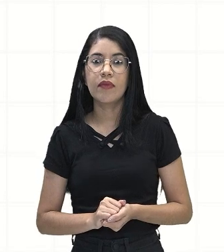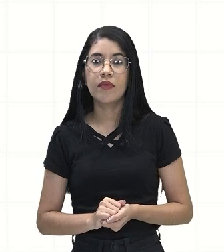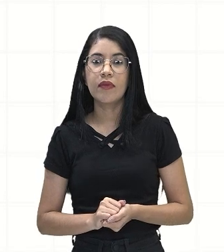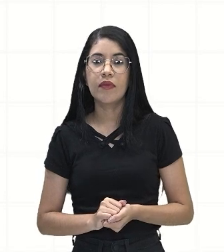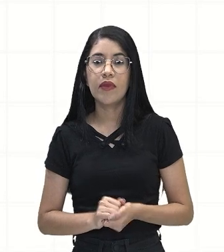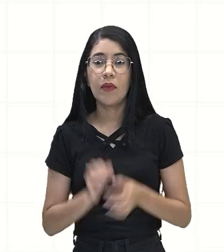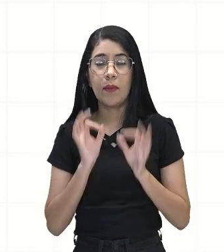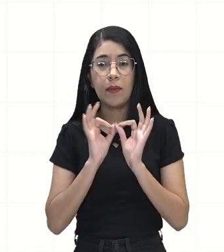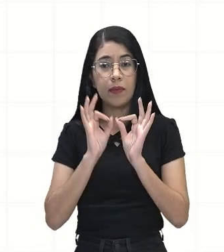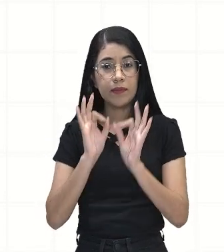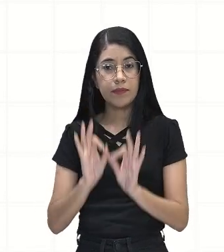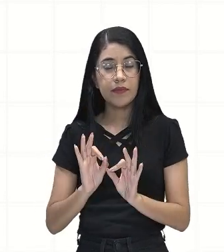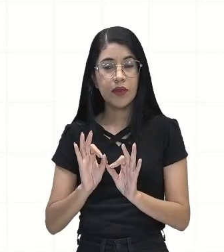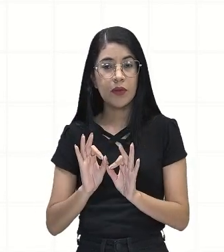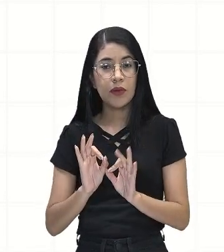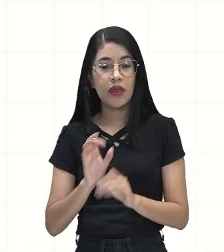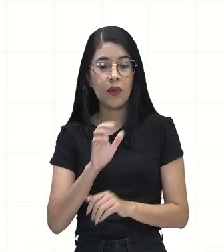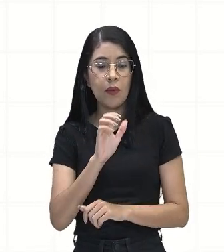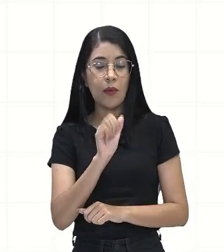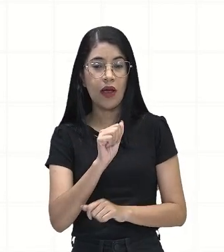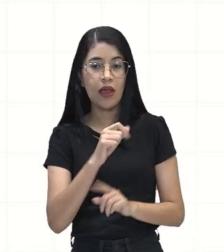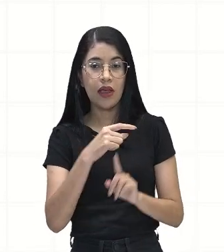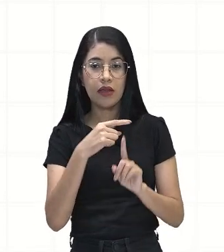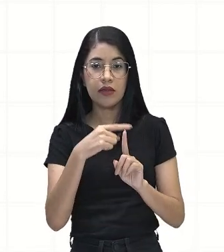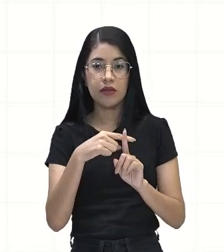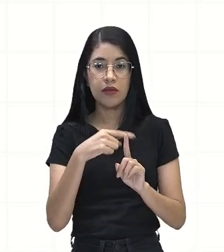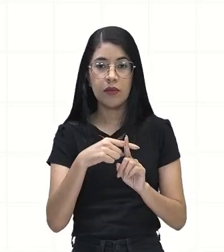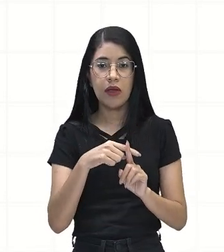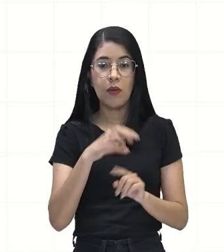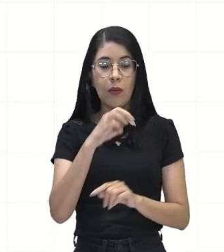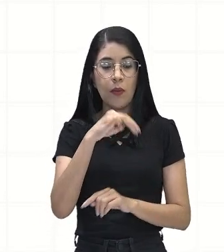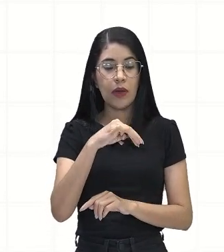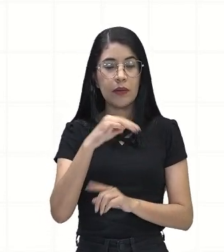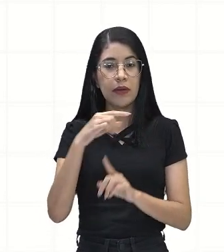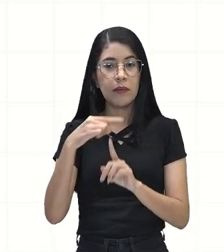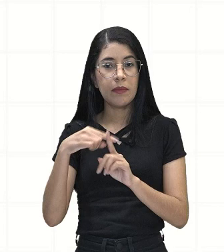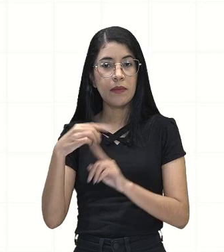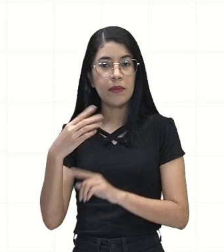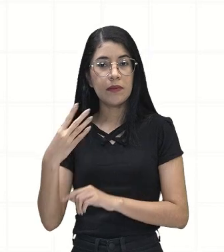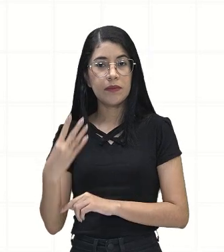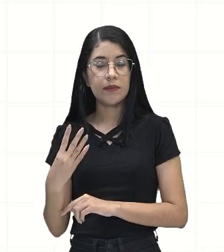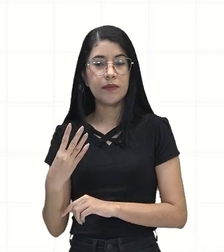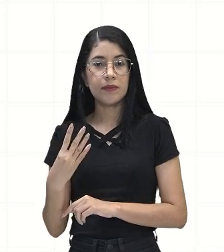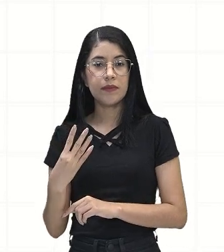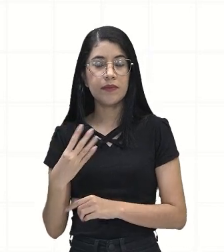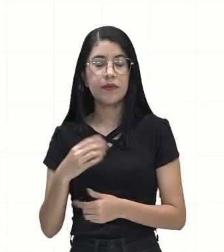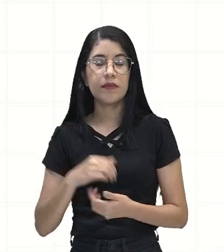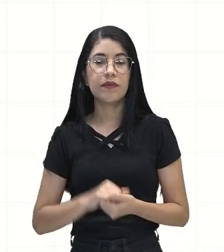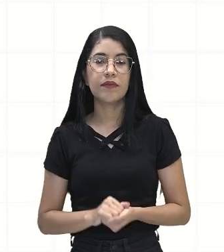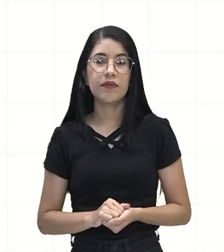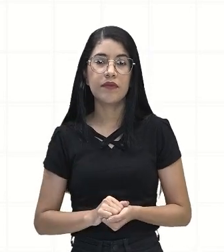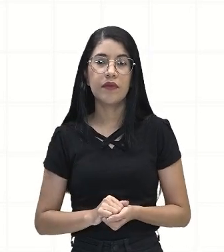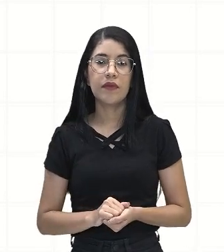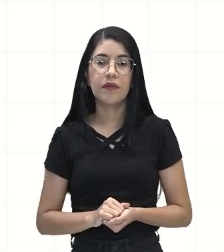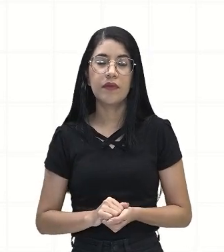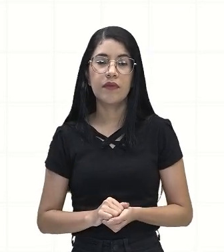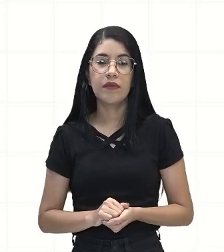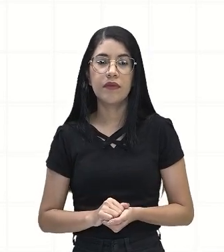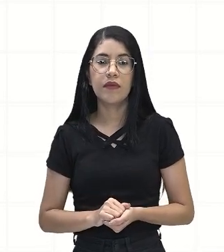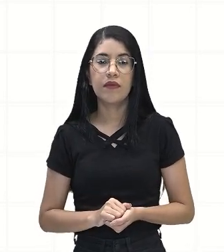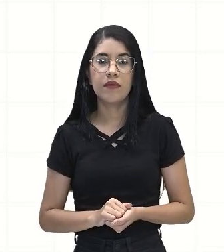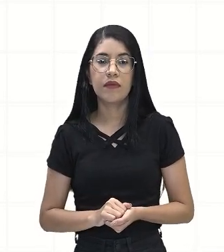vai ser igual à soma desses dois. Concorda comigo? Então, ó, A, que é a hipotenusa, é igual a